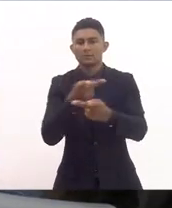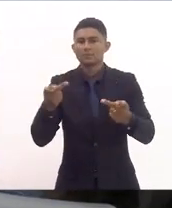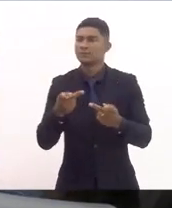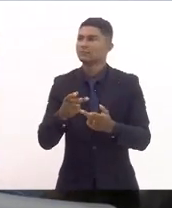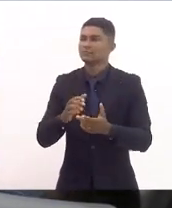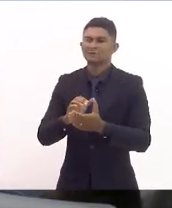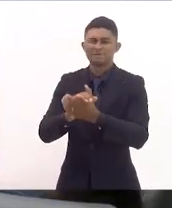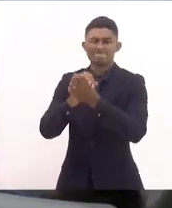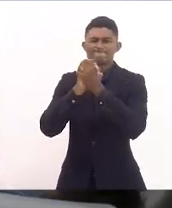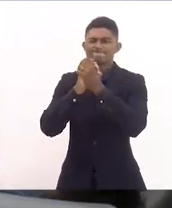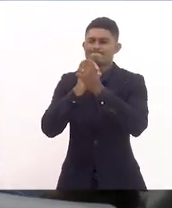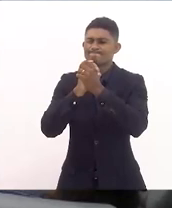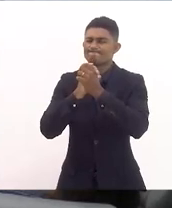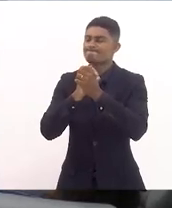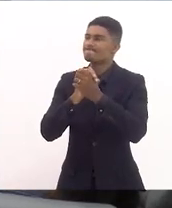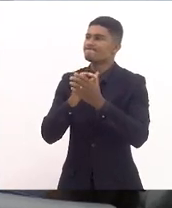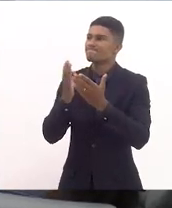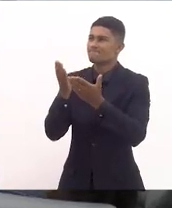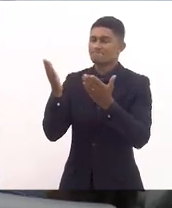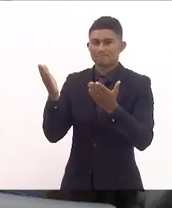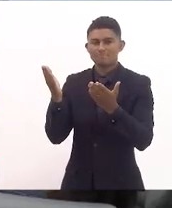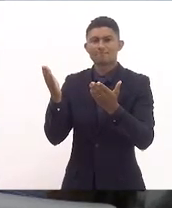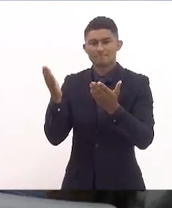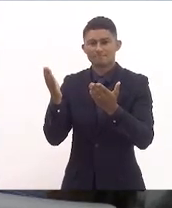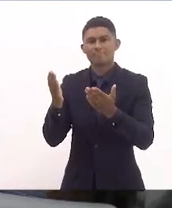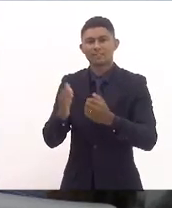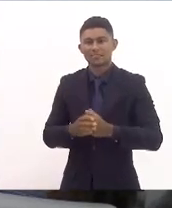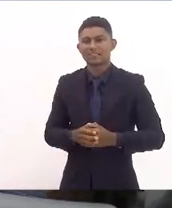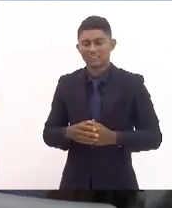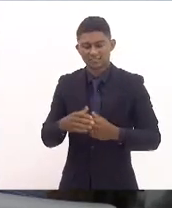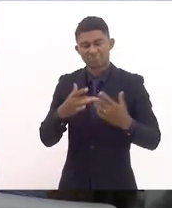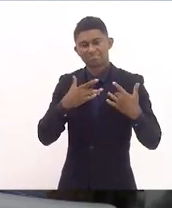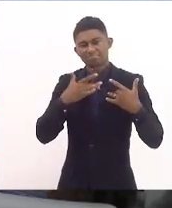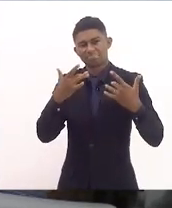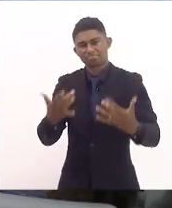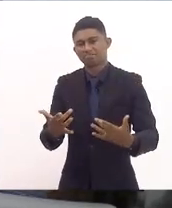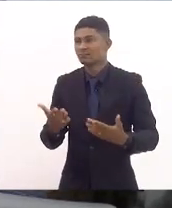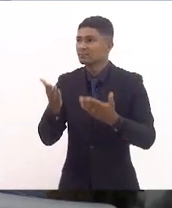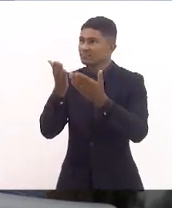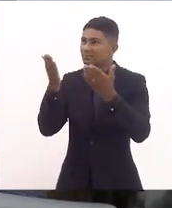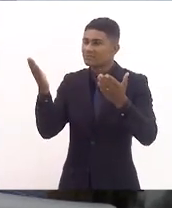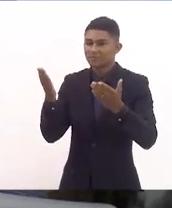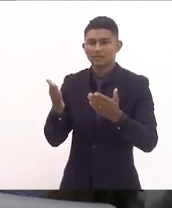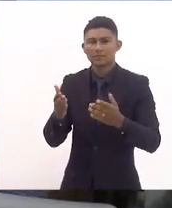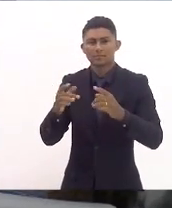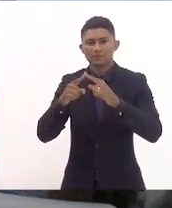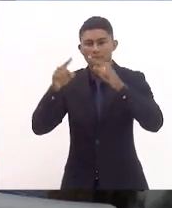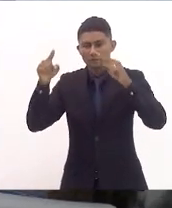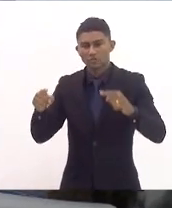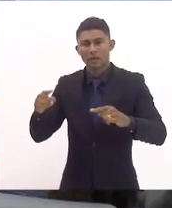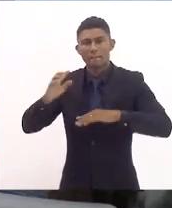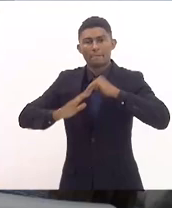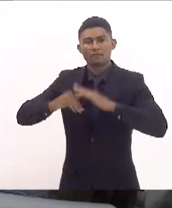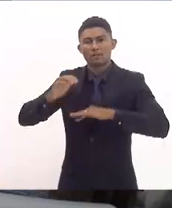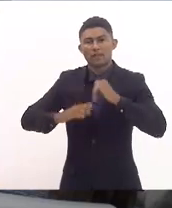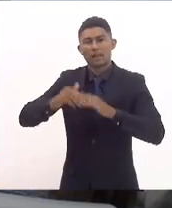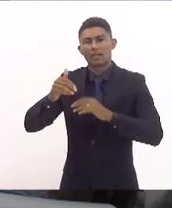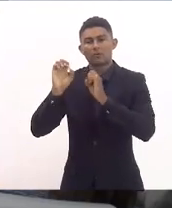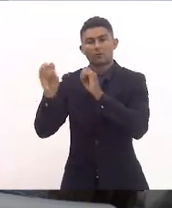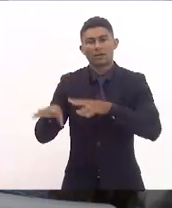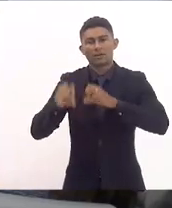uma saudação muito fraterna solidária aos profissionais de educação da